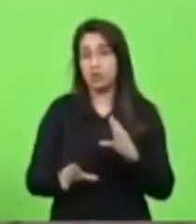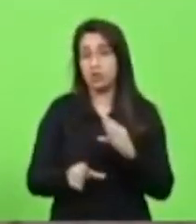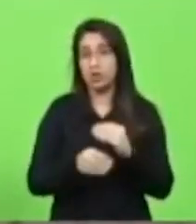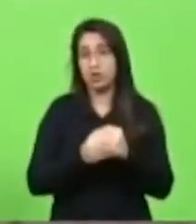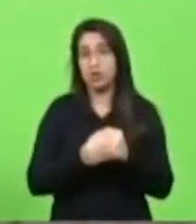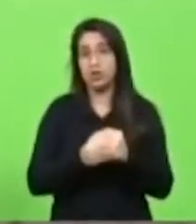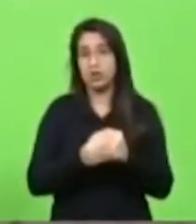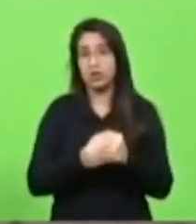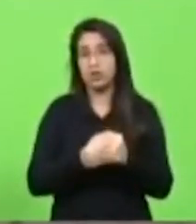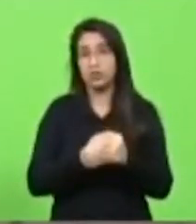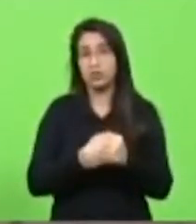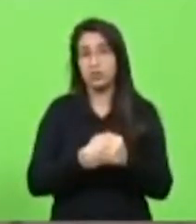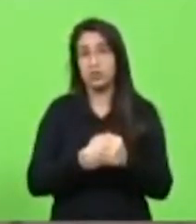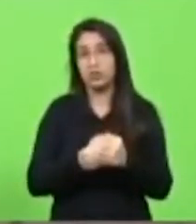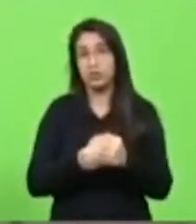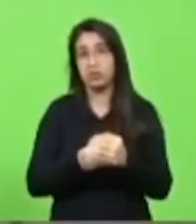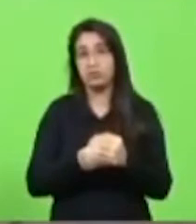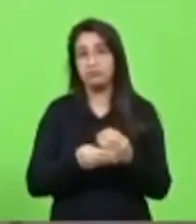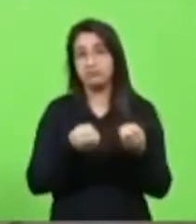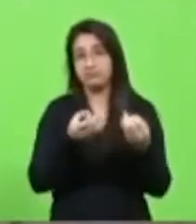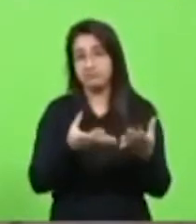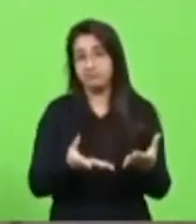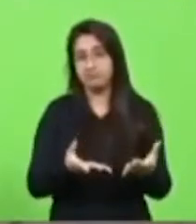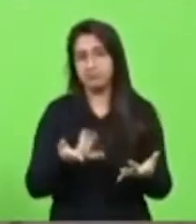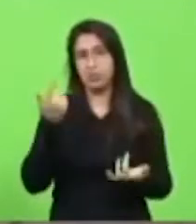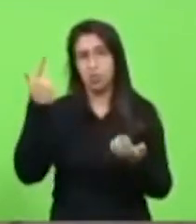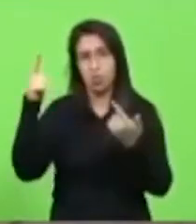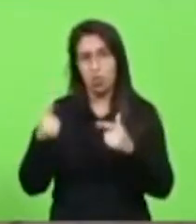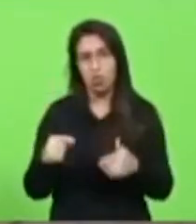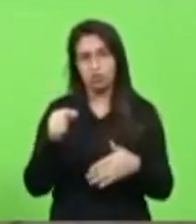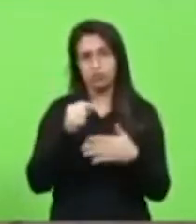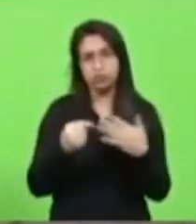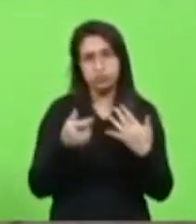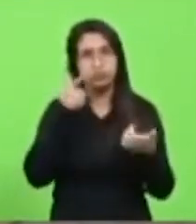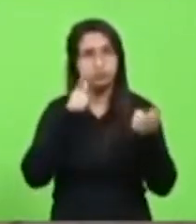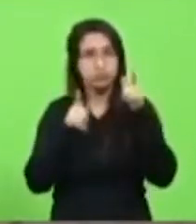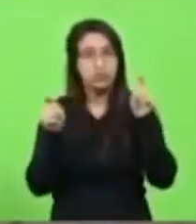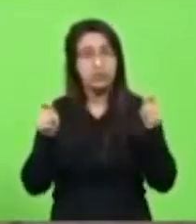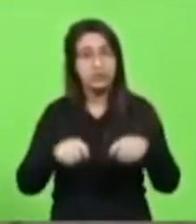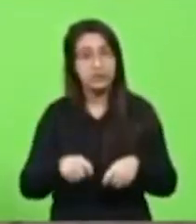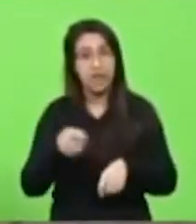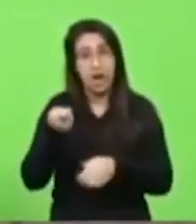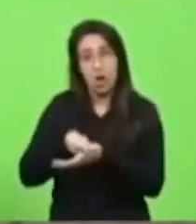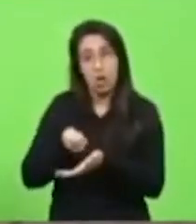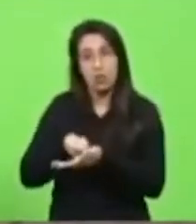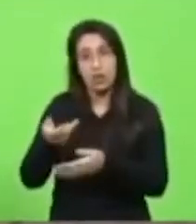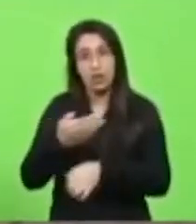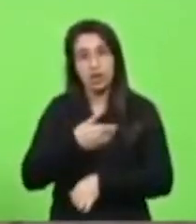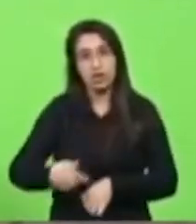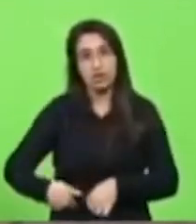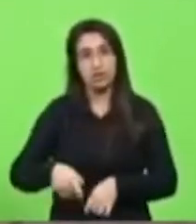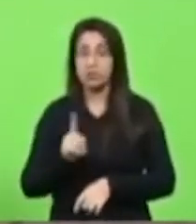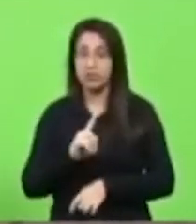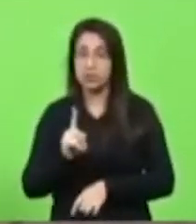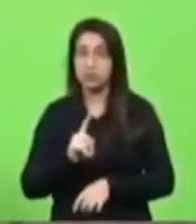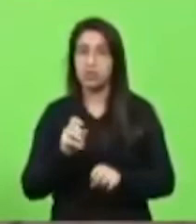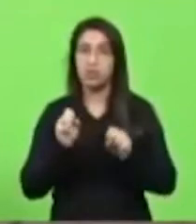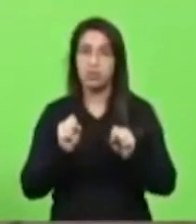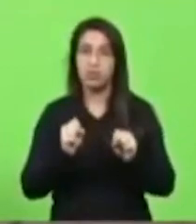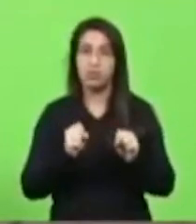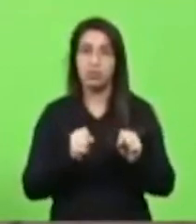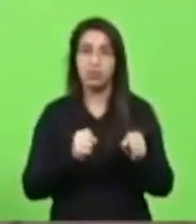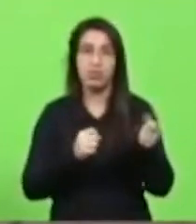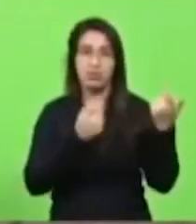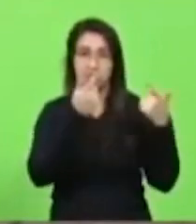Então tem outros meios da gente fornecer que não obrigando o Estado a fazer isso. Então esse é um adendo muito importante